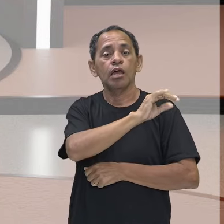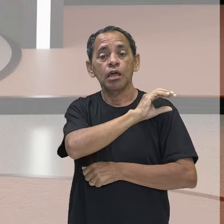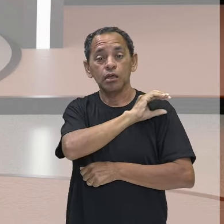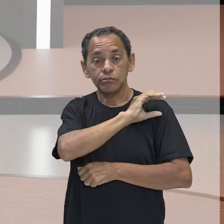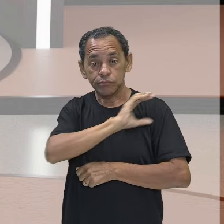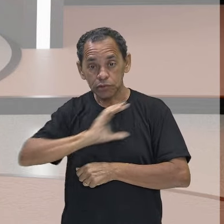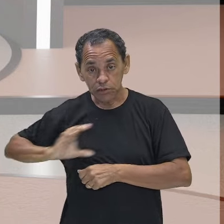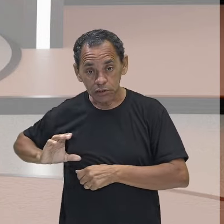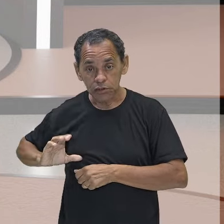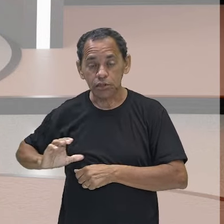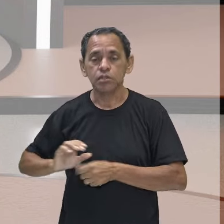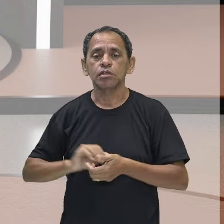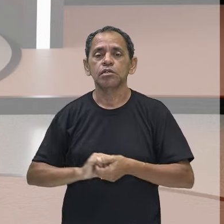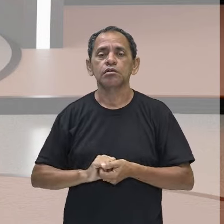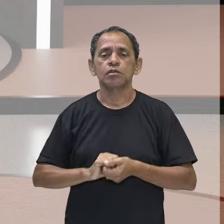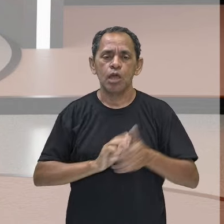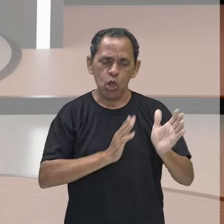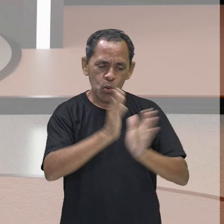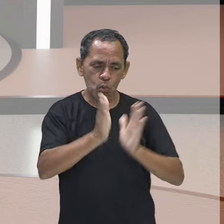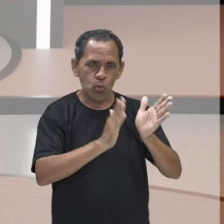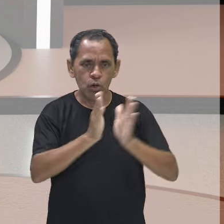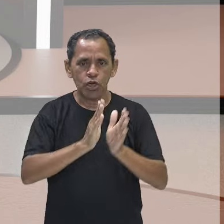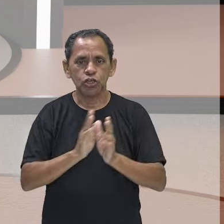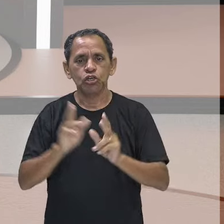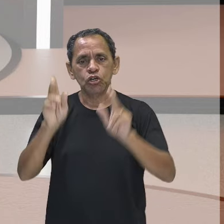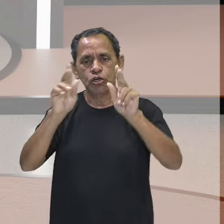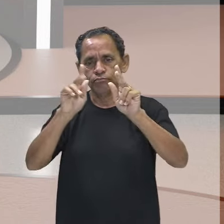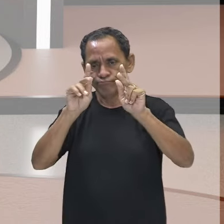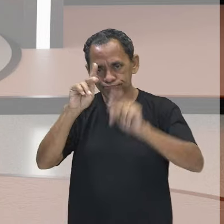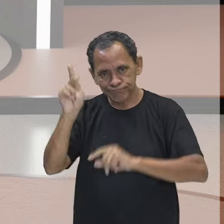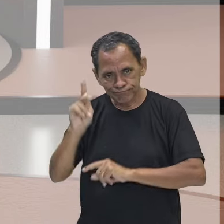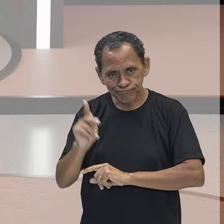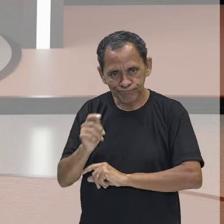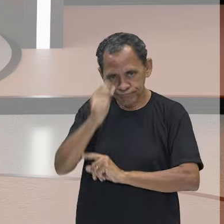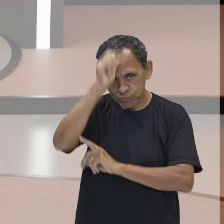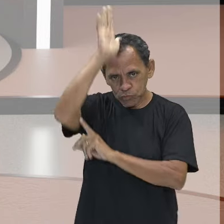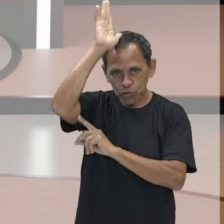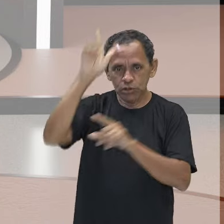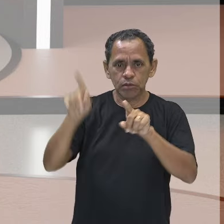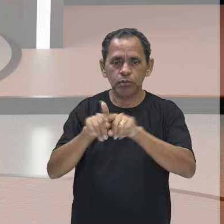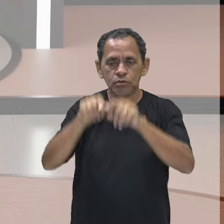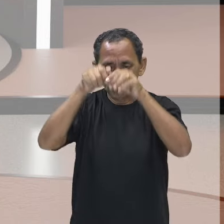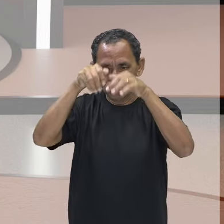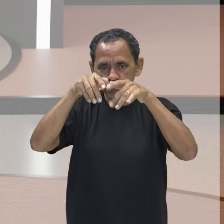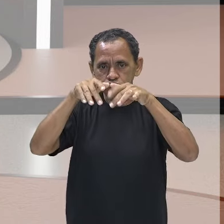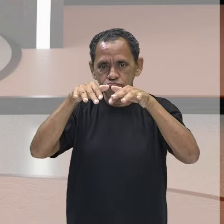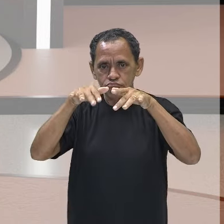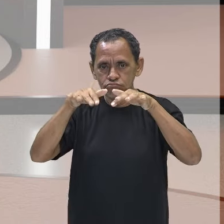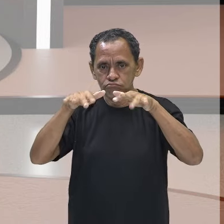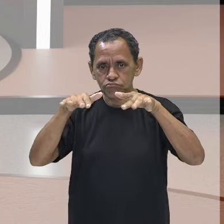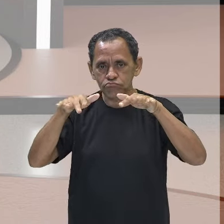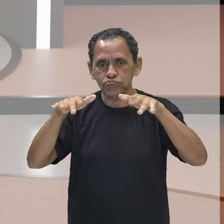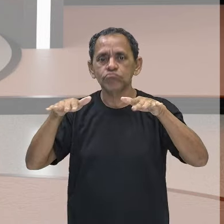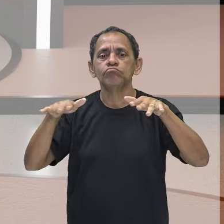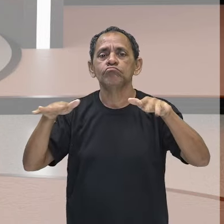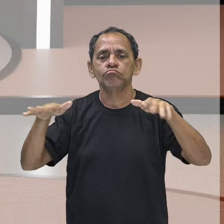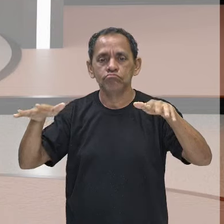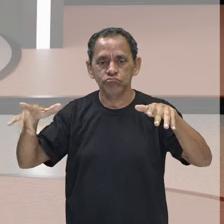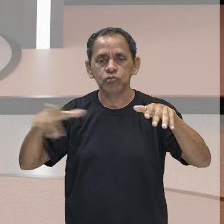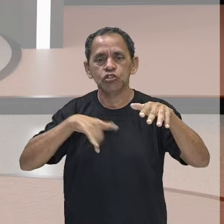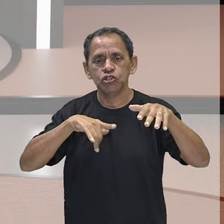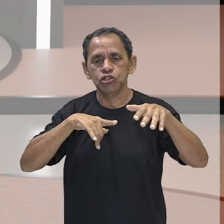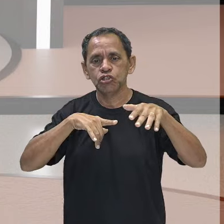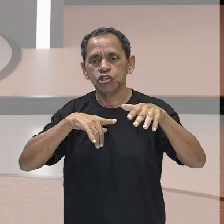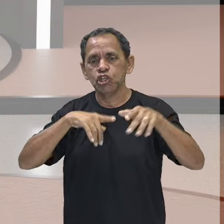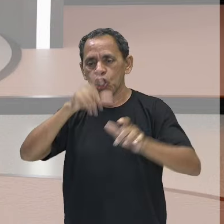ali durante a Pax Romana, que aos poucos vai se espalhando e ganhando cada vez mais